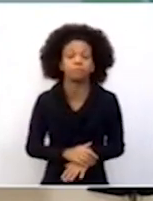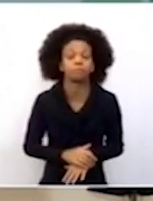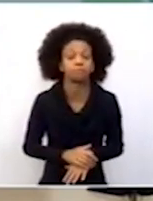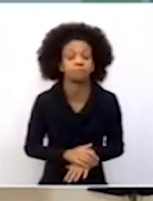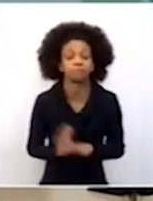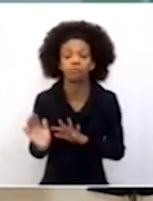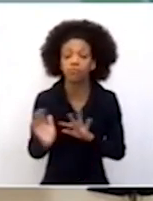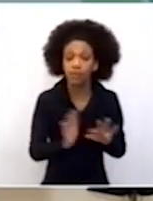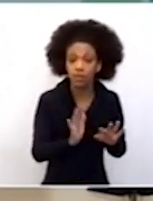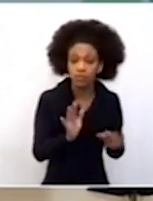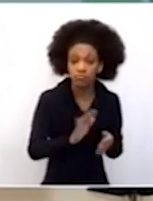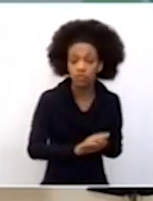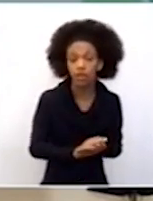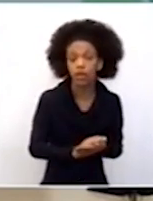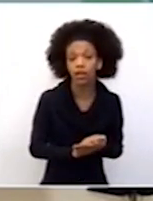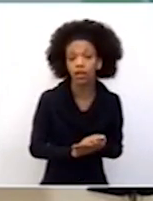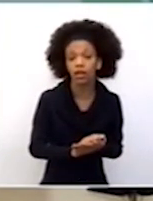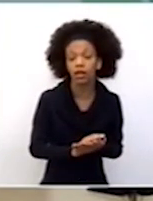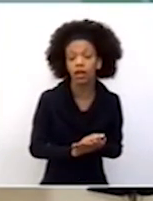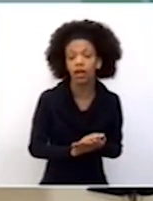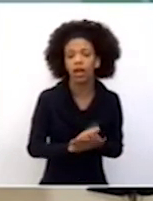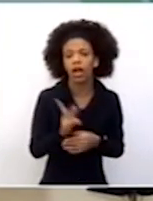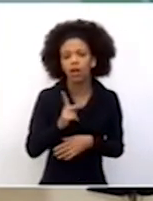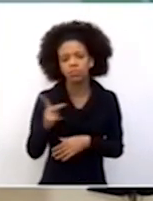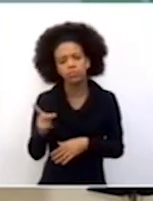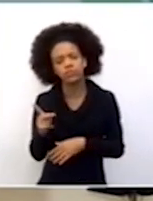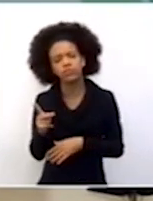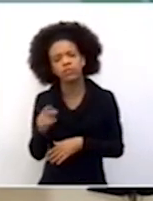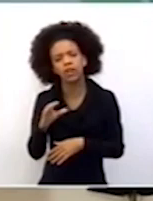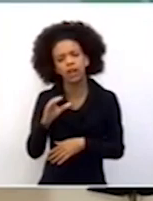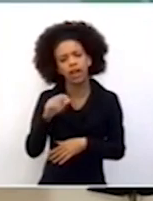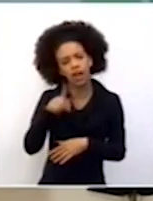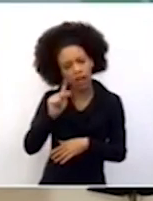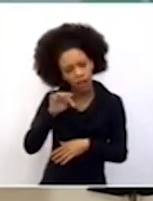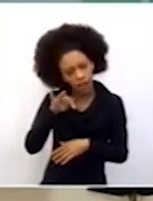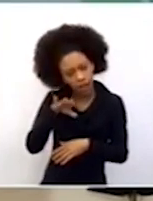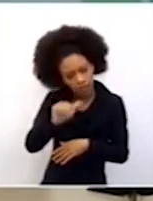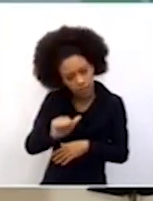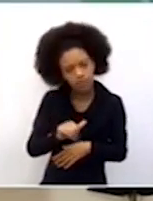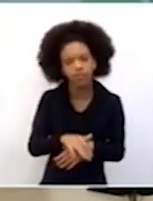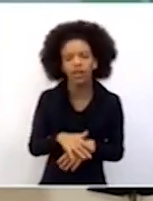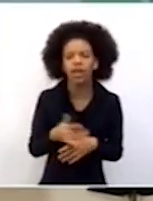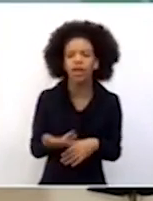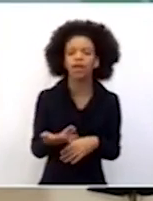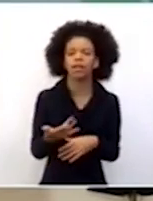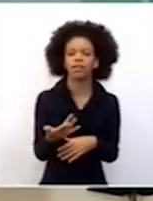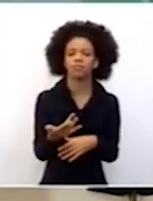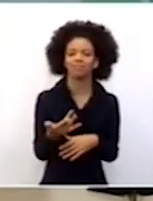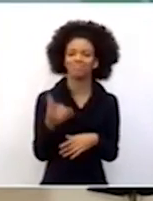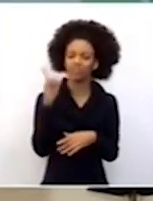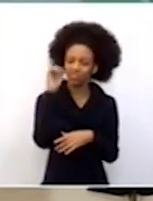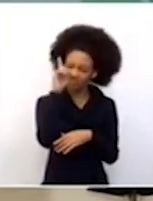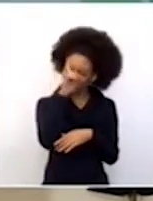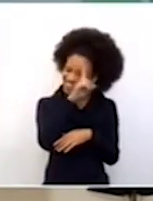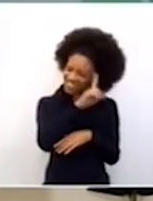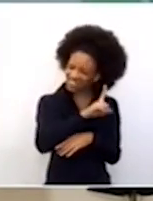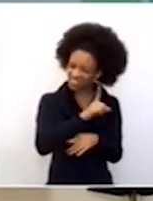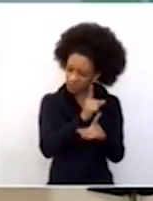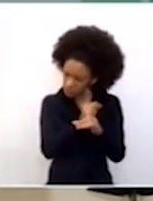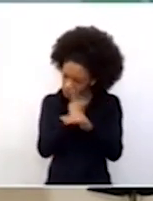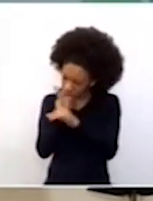levantar os questionamentos. Já li esse. A Procássia colocou dificuldade de diagnosticar e saber se o aluno